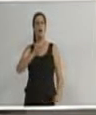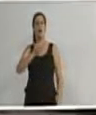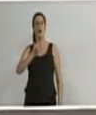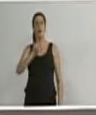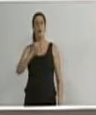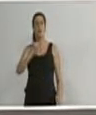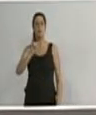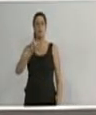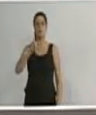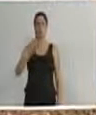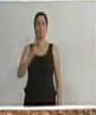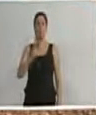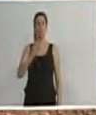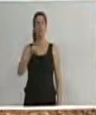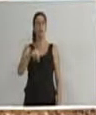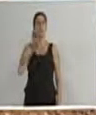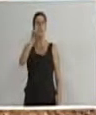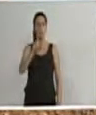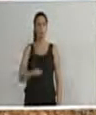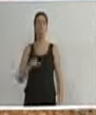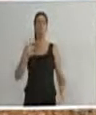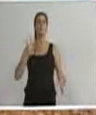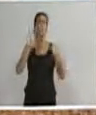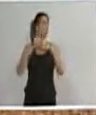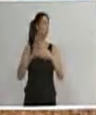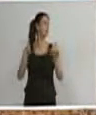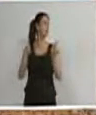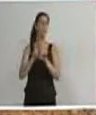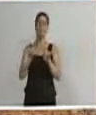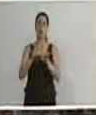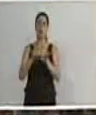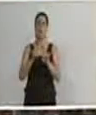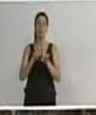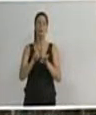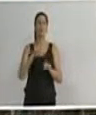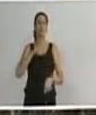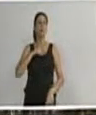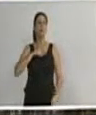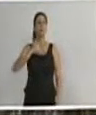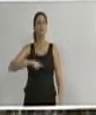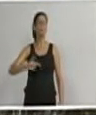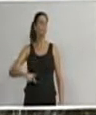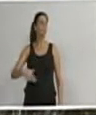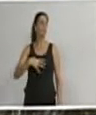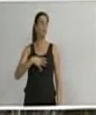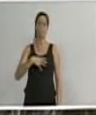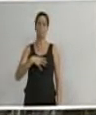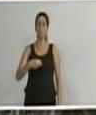Alvino Volpe, uma pessoa ligada também, e vários filhos, tem uma grande